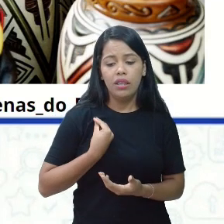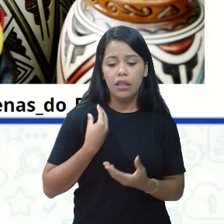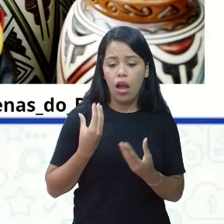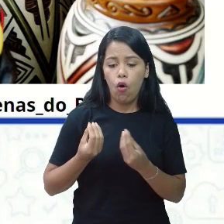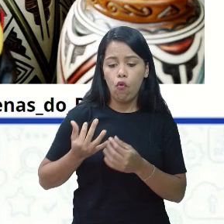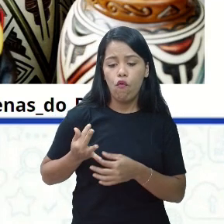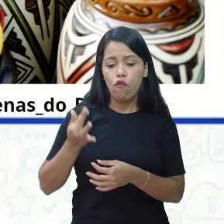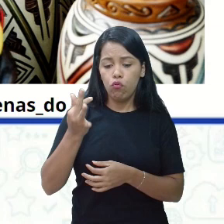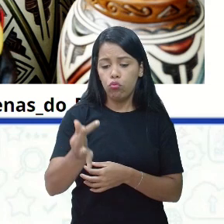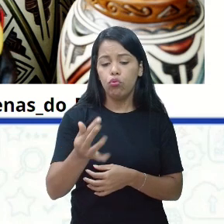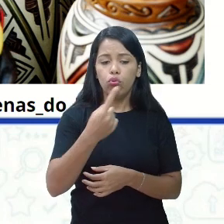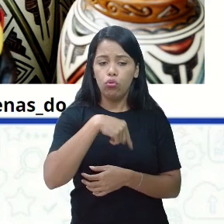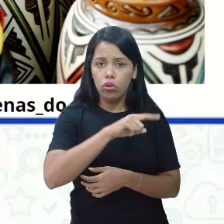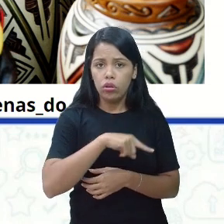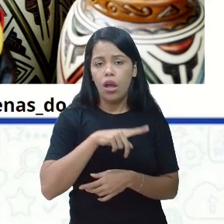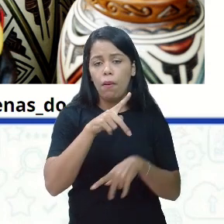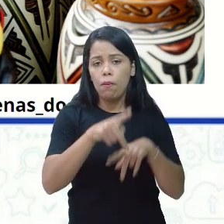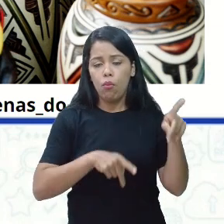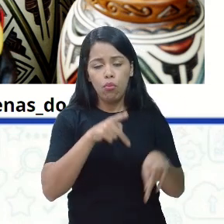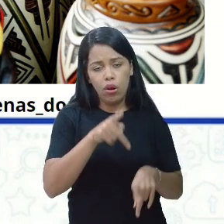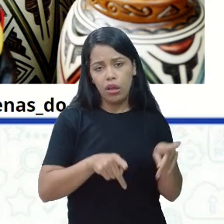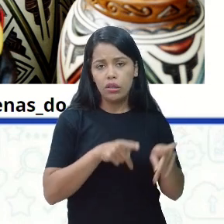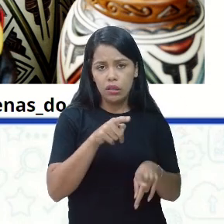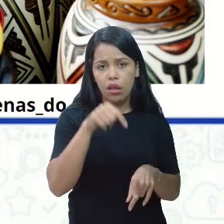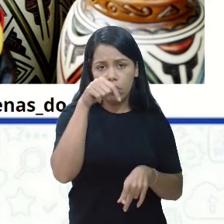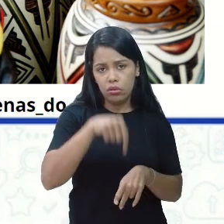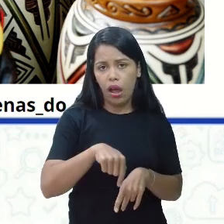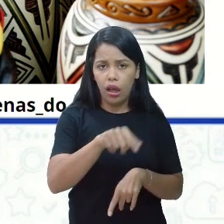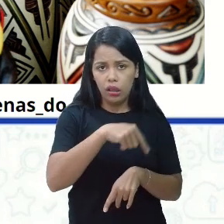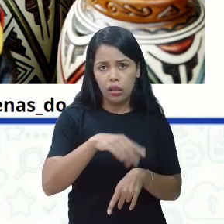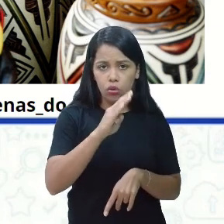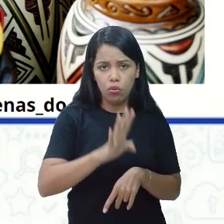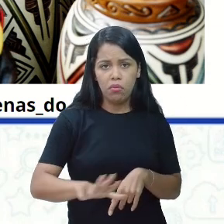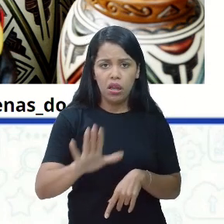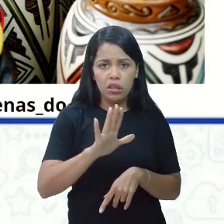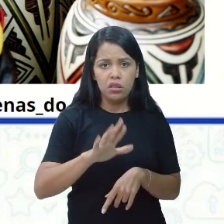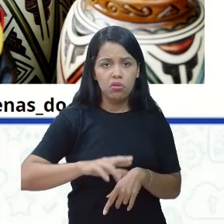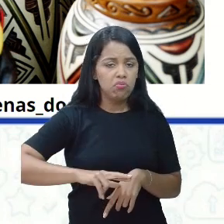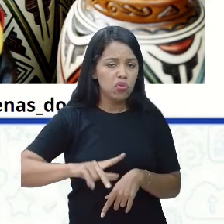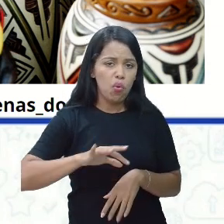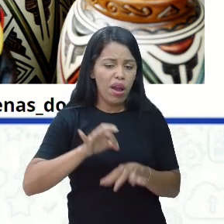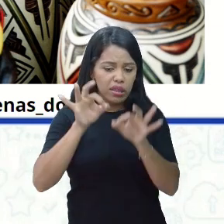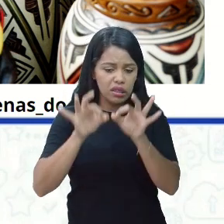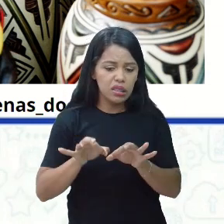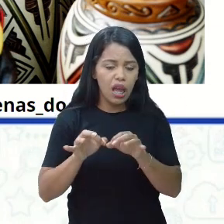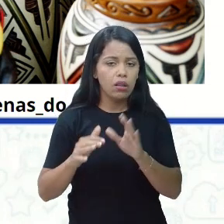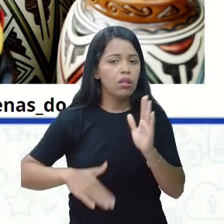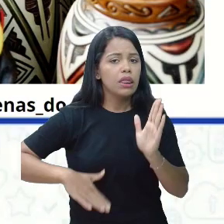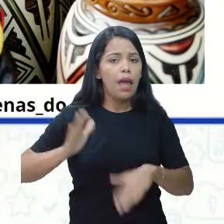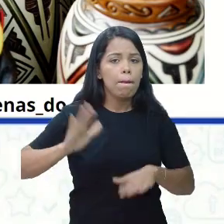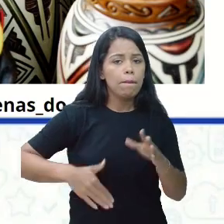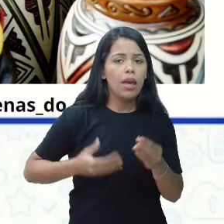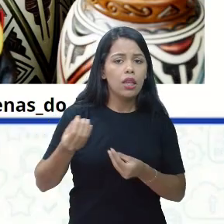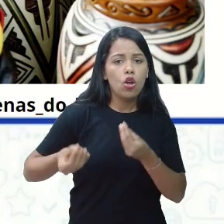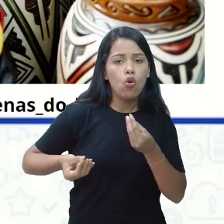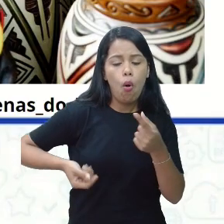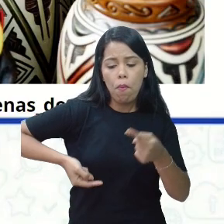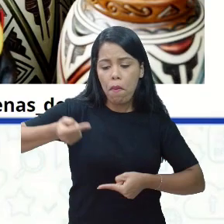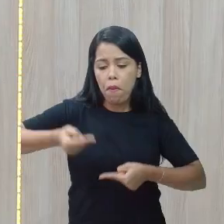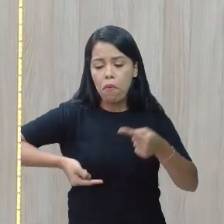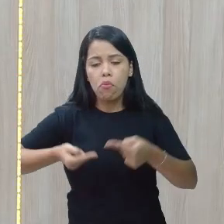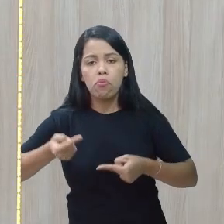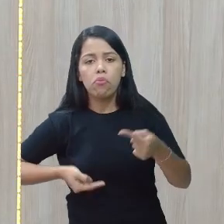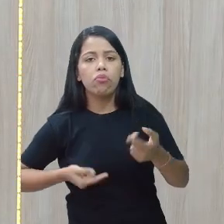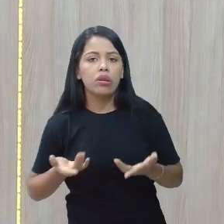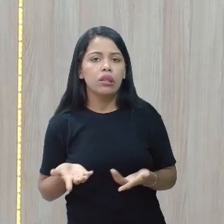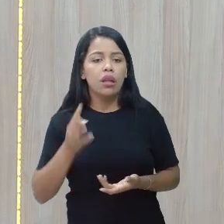Depende muito das políticas dos governos, de como os governos entendem isso. A própria população não índia,